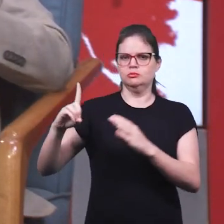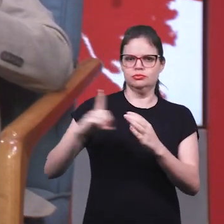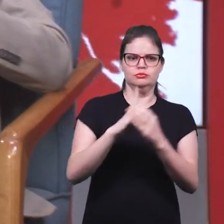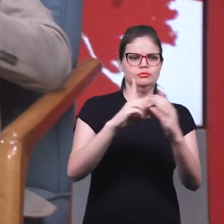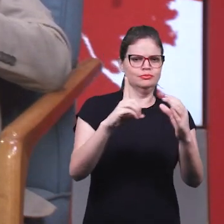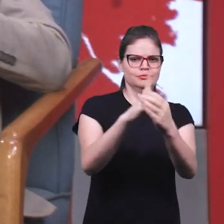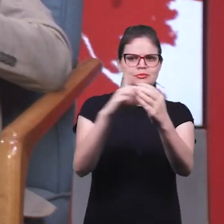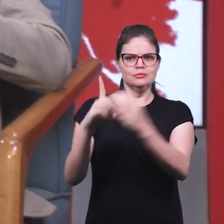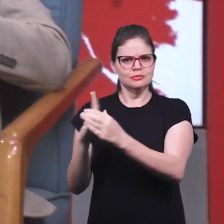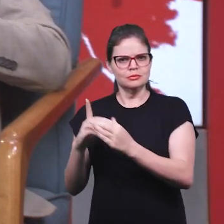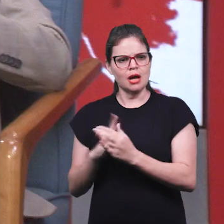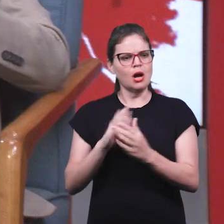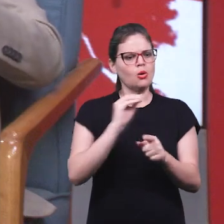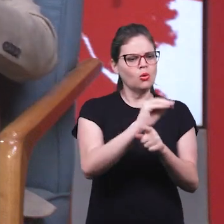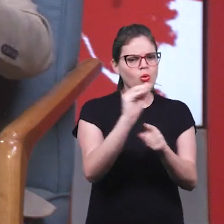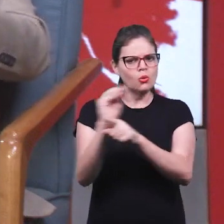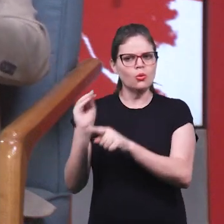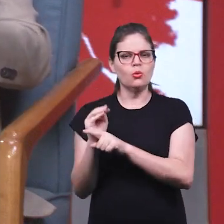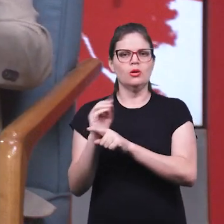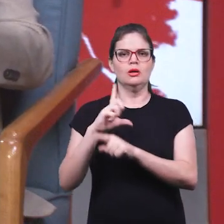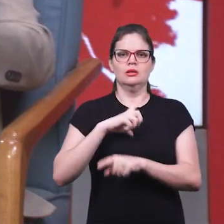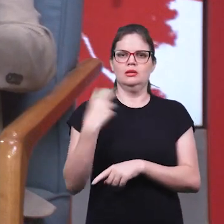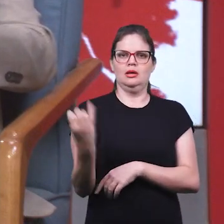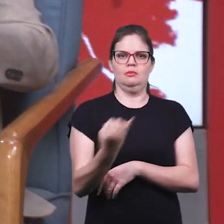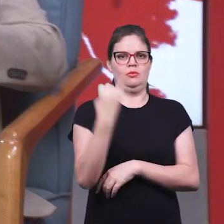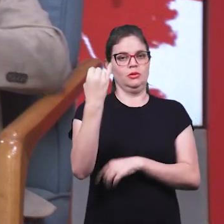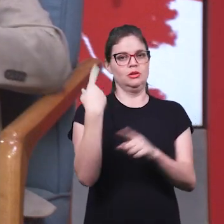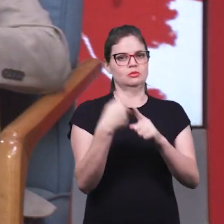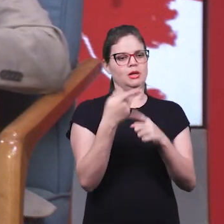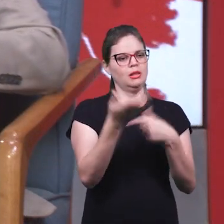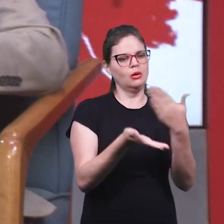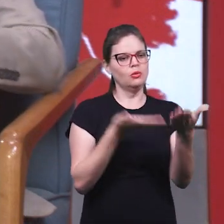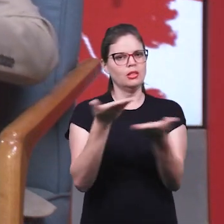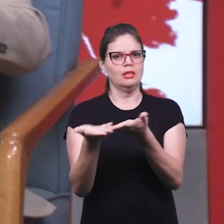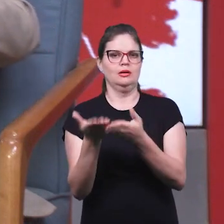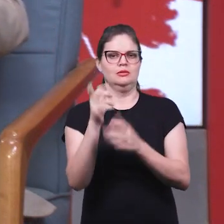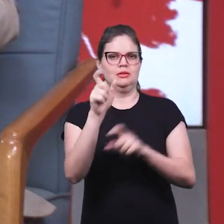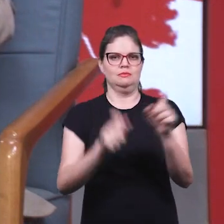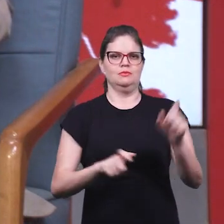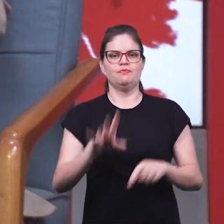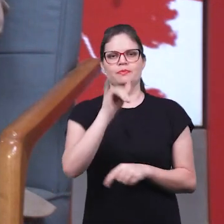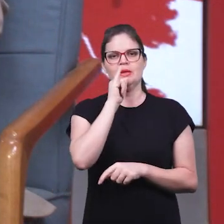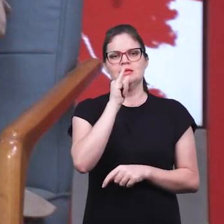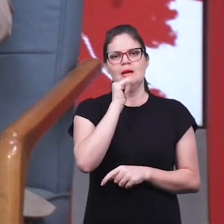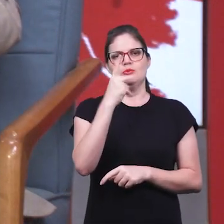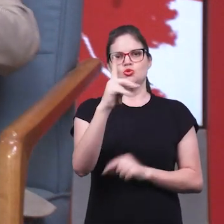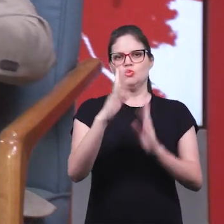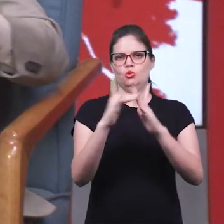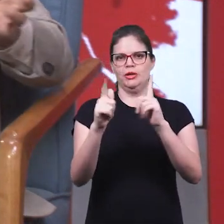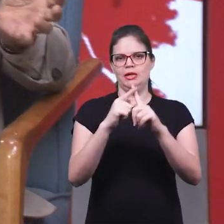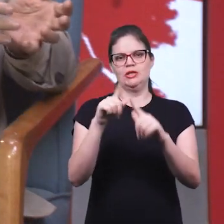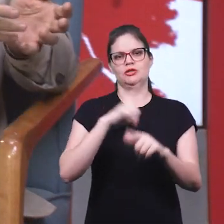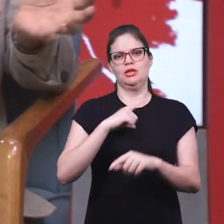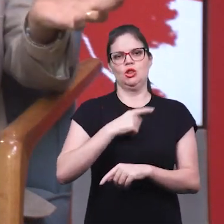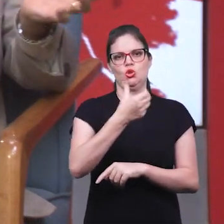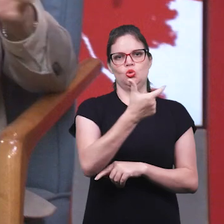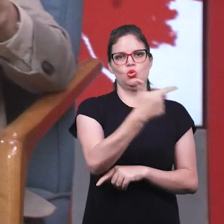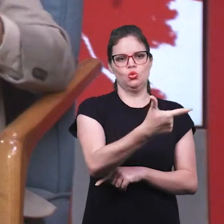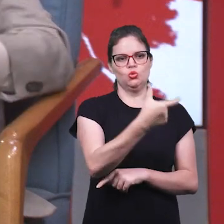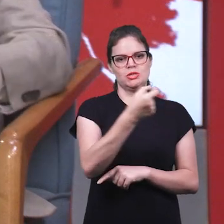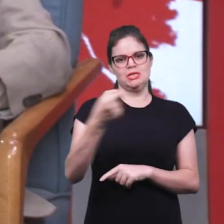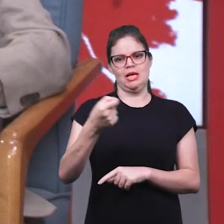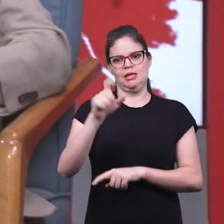importância muito grande. Quando ele está ali trabalhando com aquele grupo, então você tem uma igreja com 200 membros, mas ela tem